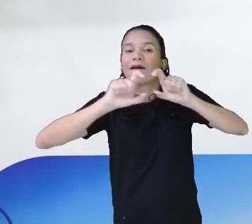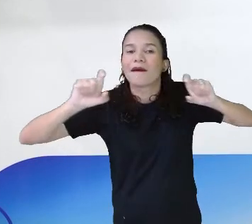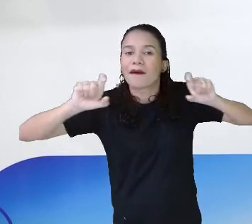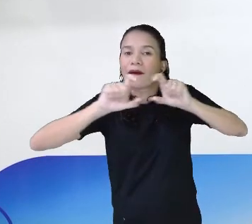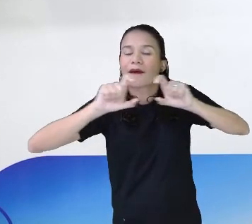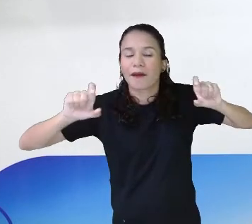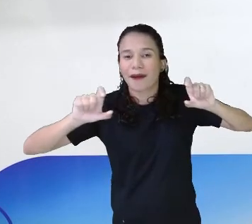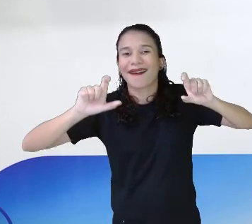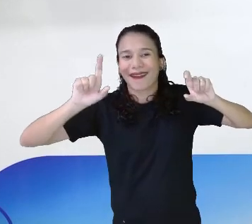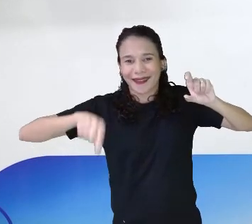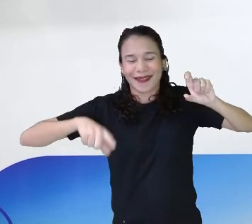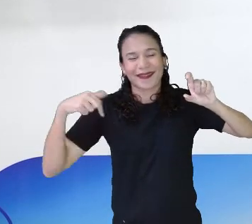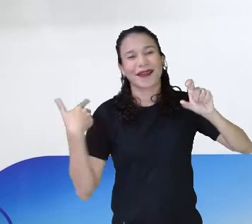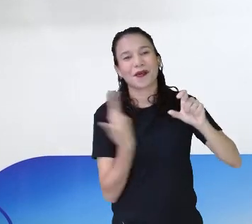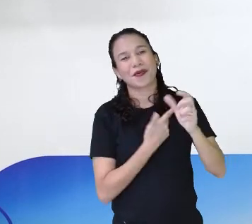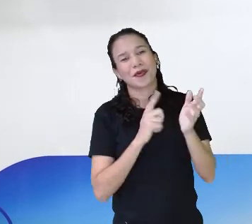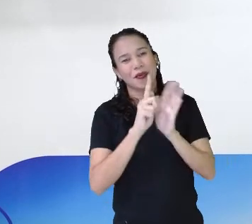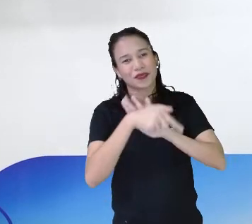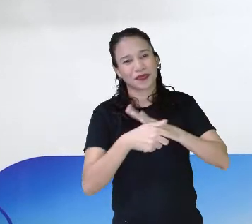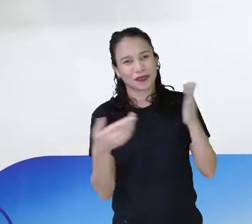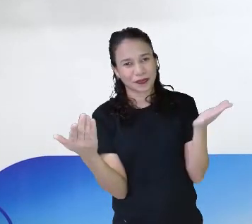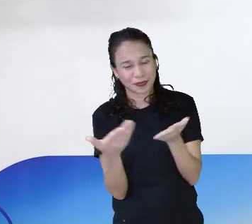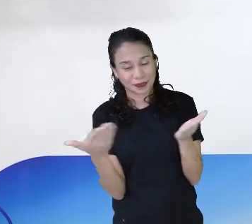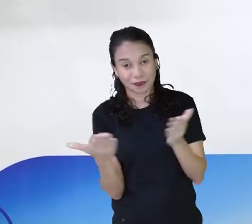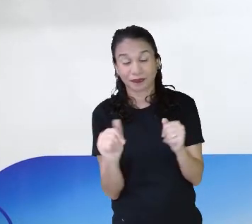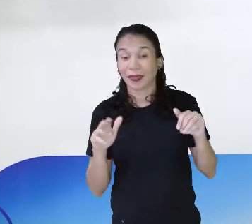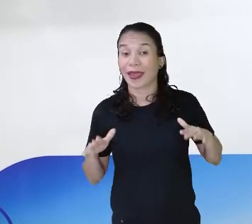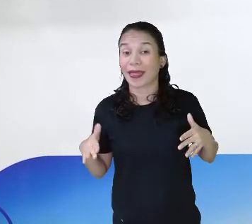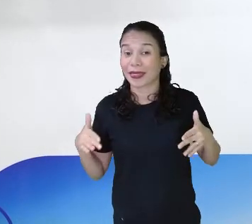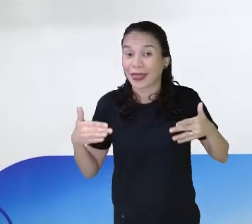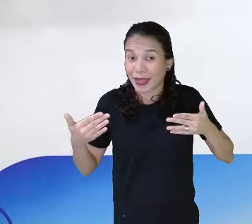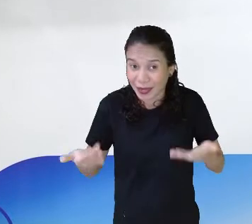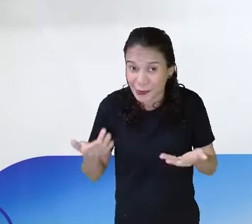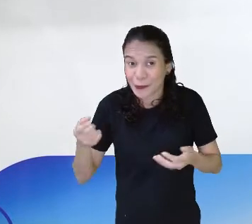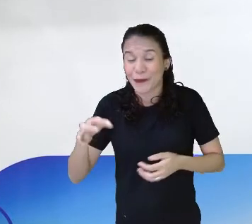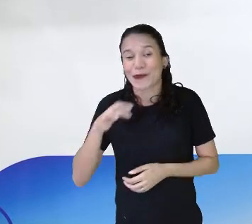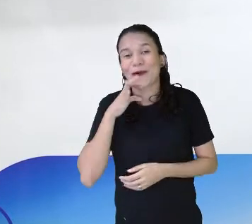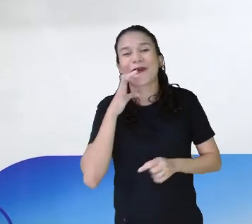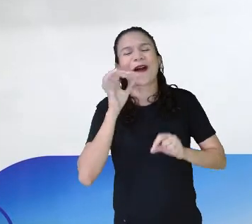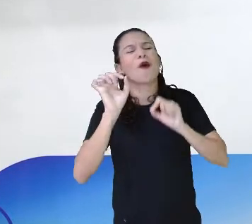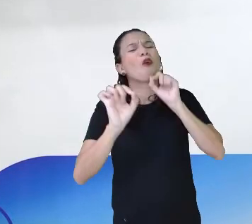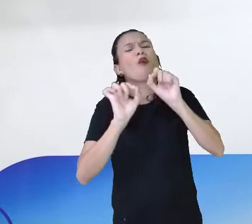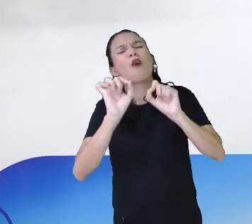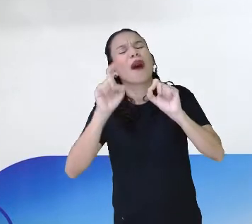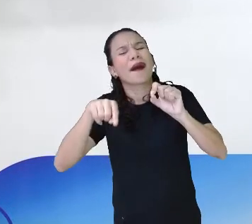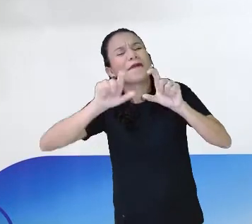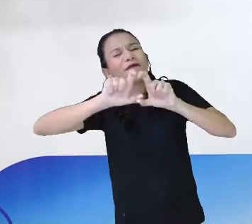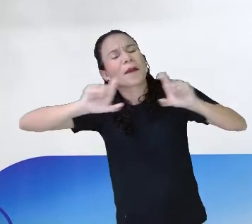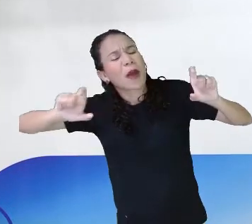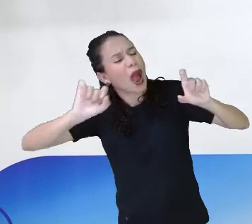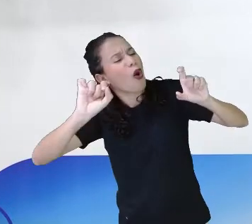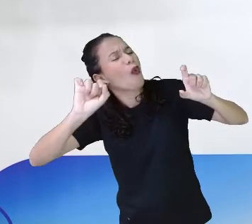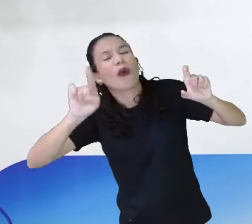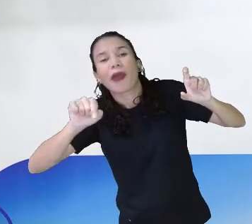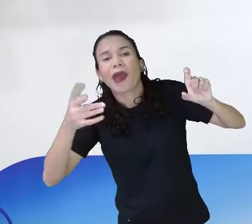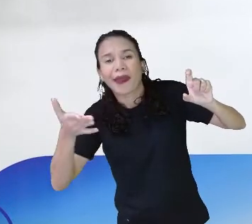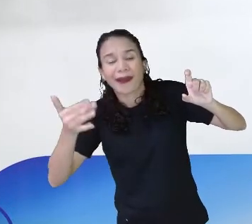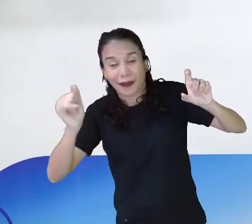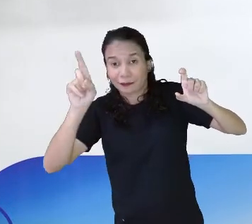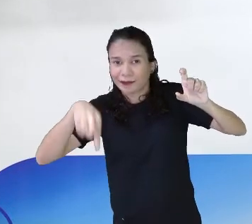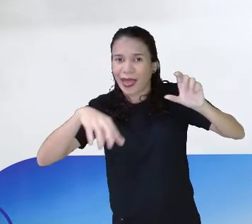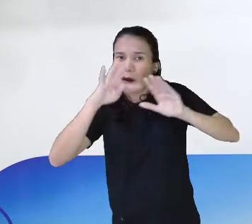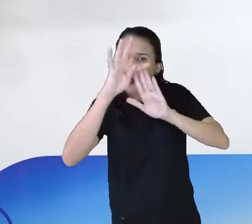gênero textual que nós estamos estudando hoje. Então, vamos ver o que é um verbete, né? Vocês viram que ele é com um